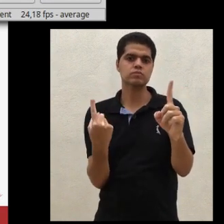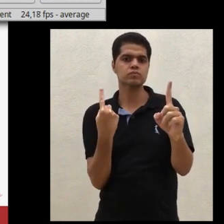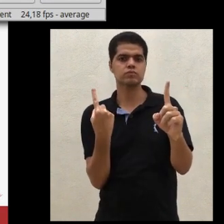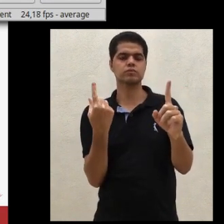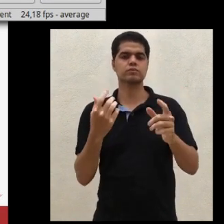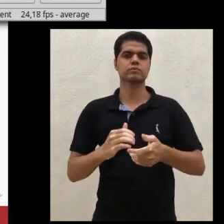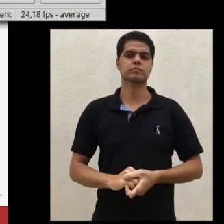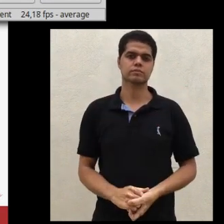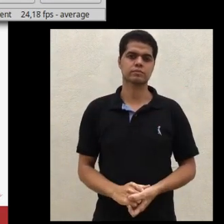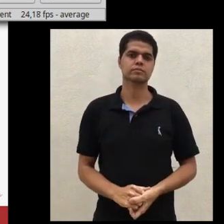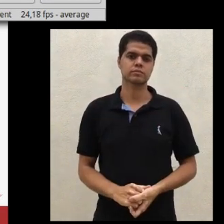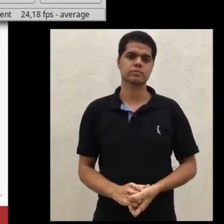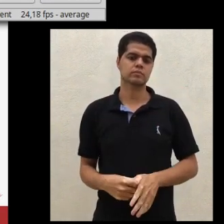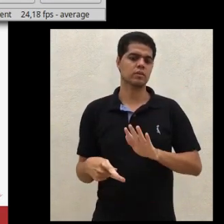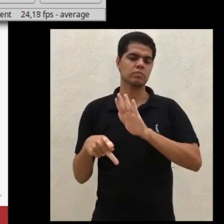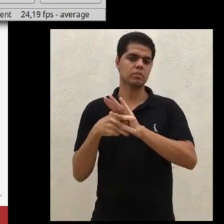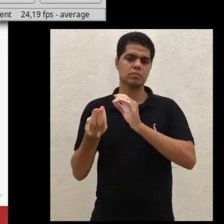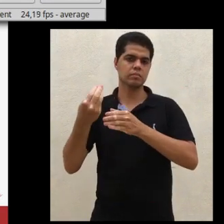Então,